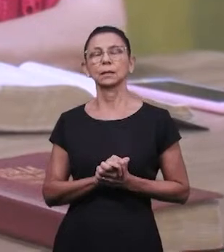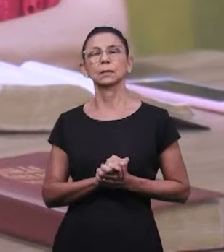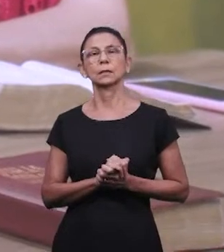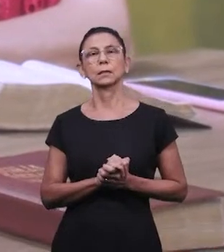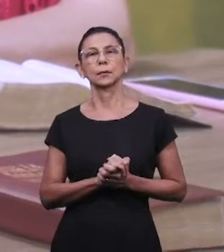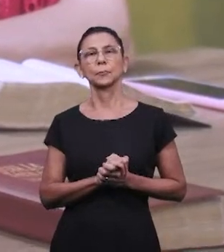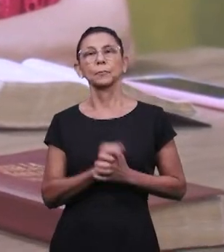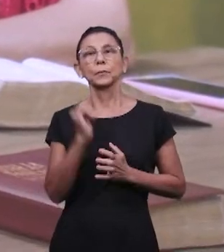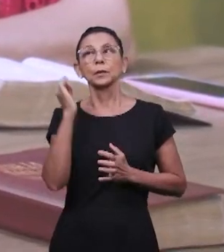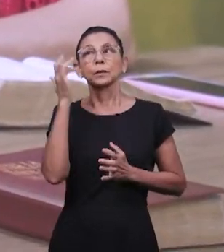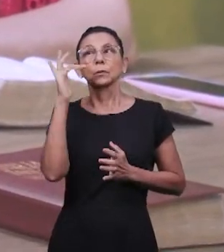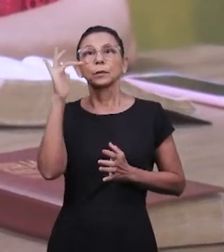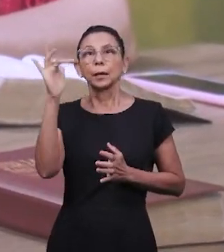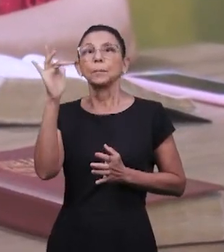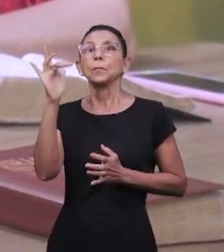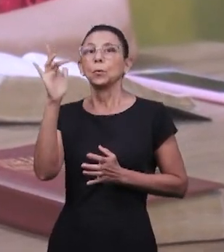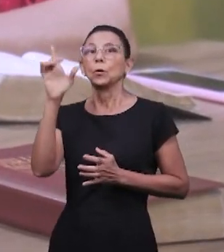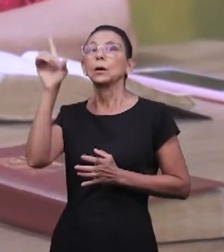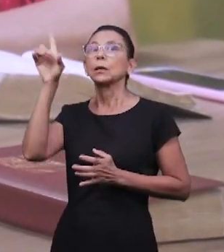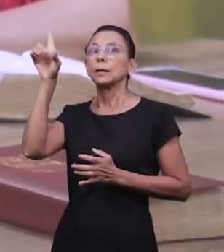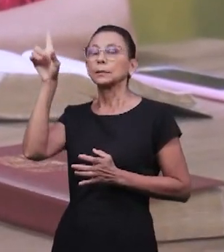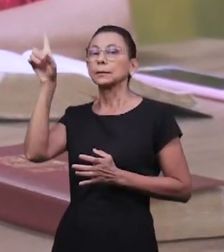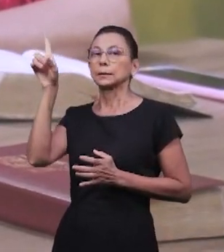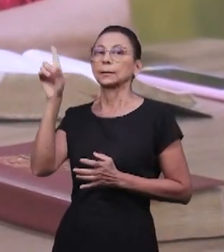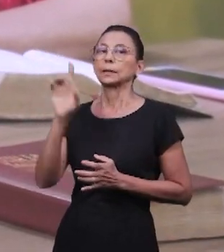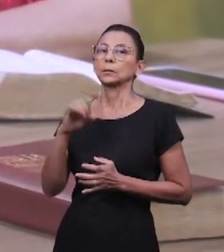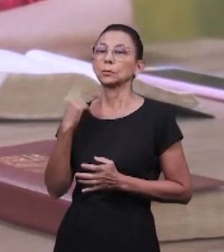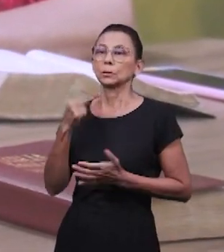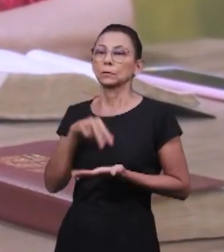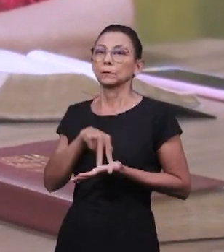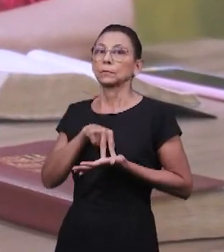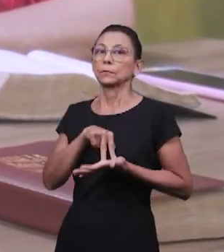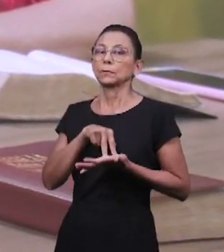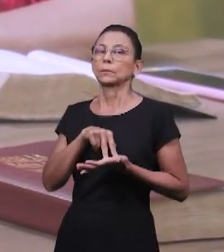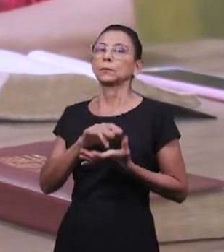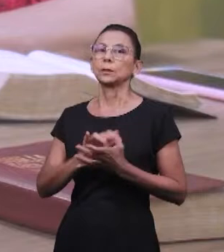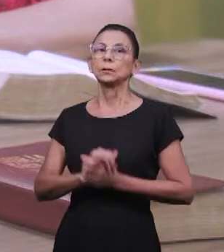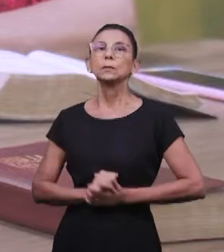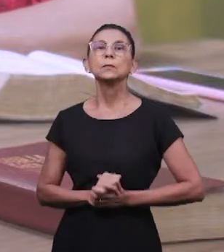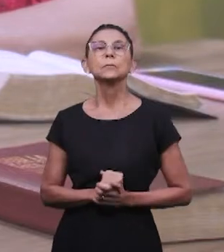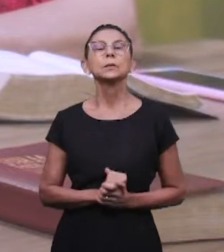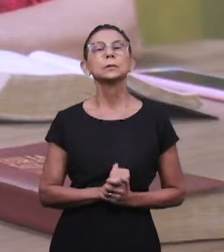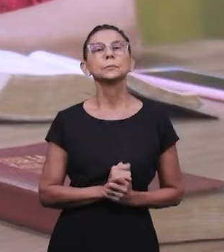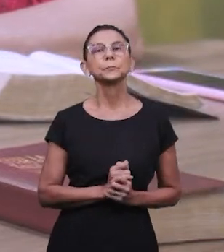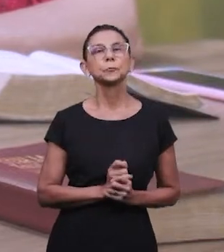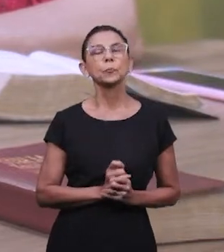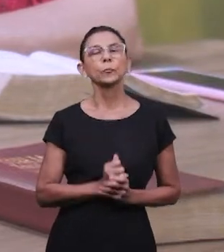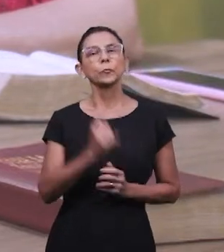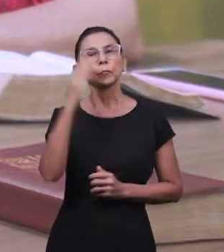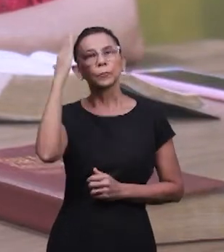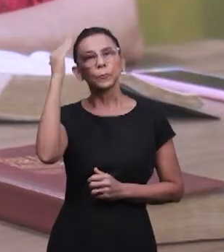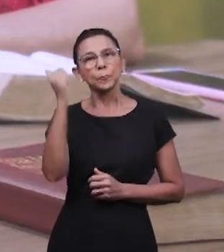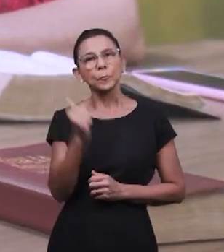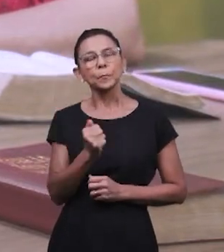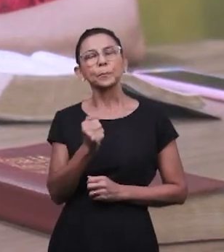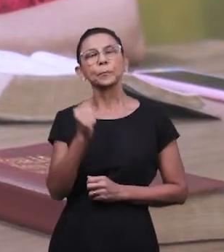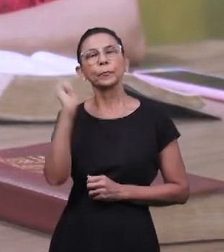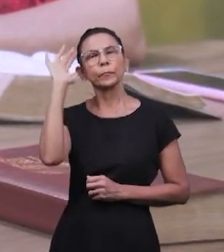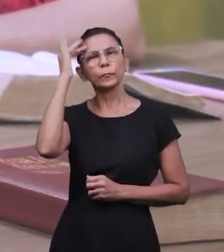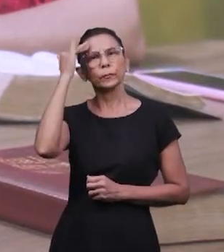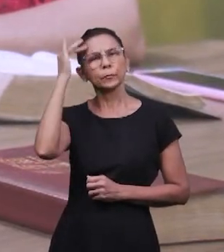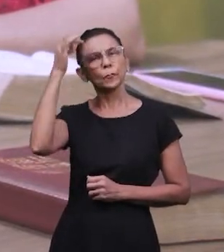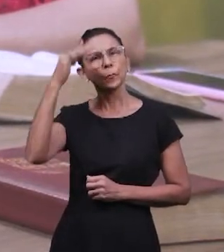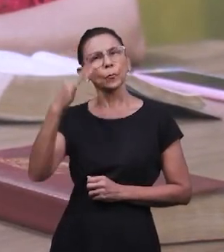temor do Senhor nos dá estabilidade, abundância de salvação, sabedoria e ciência, porque o temor do Senhor é o